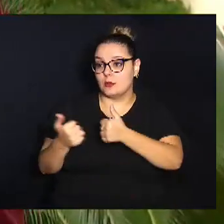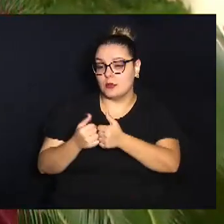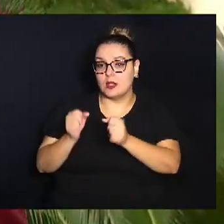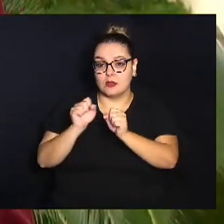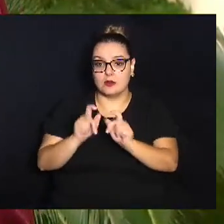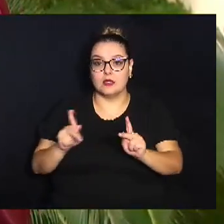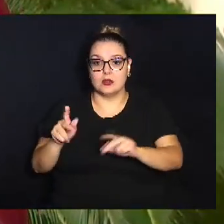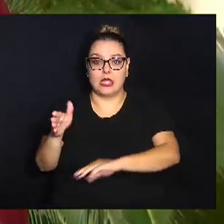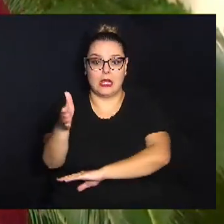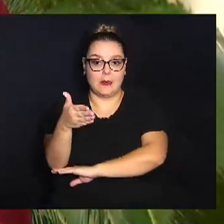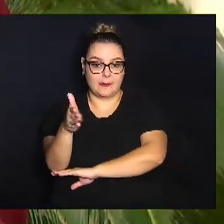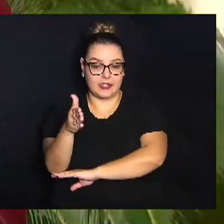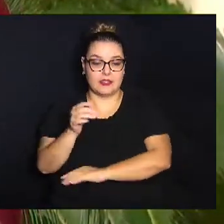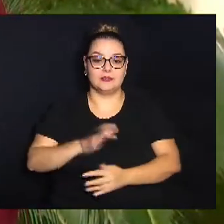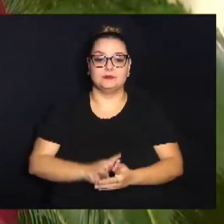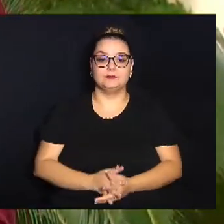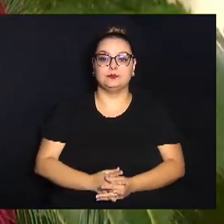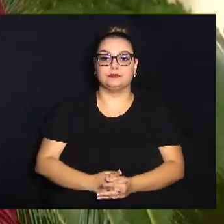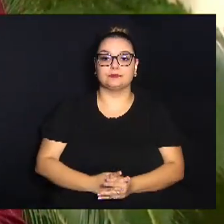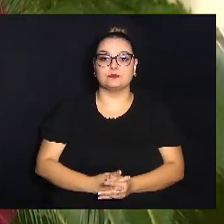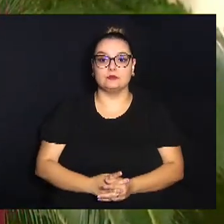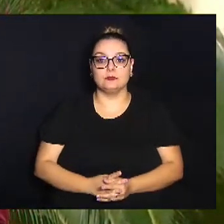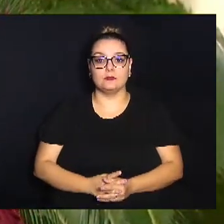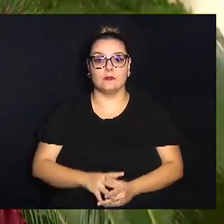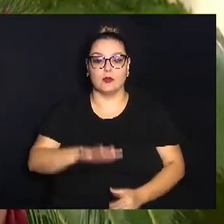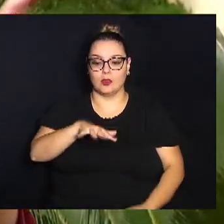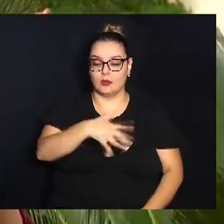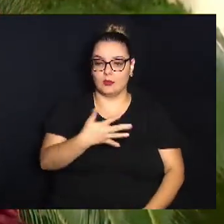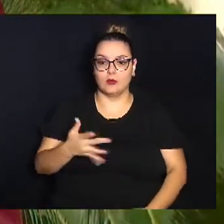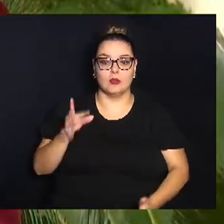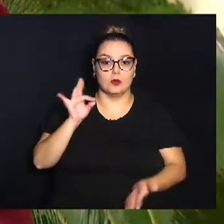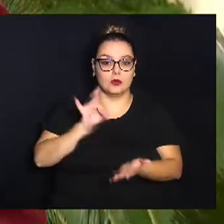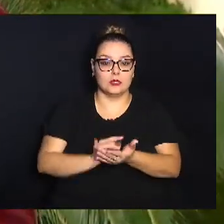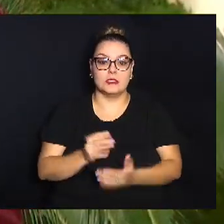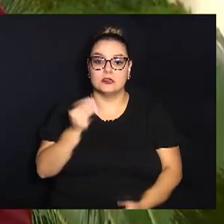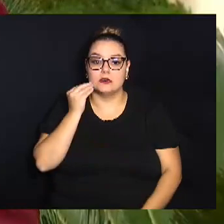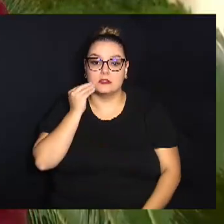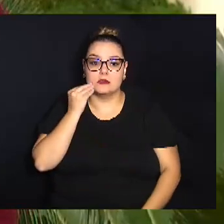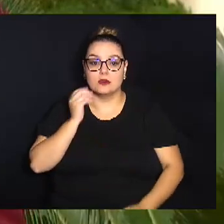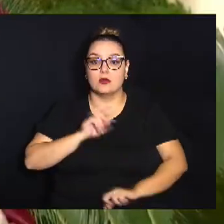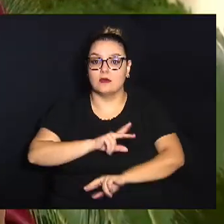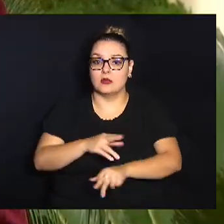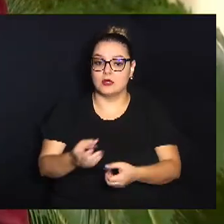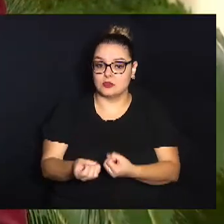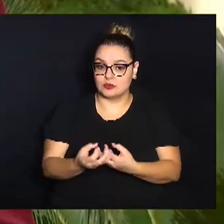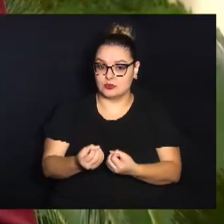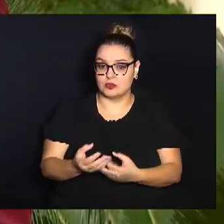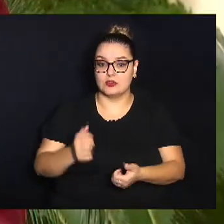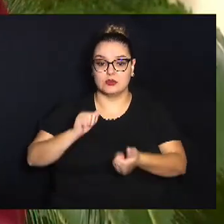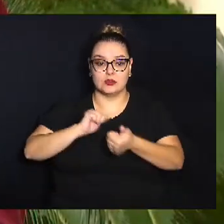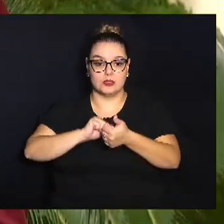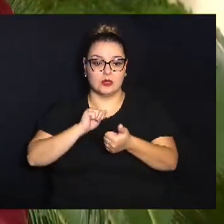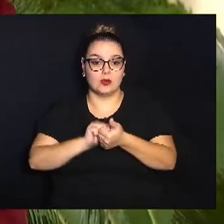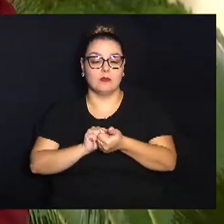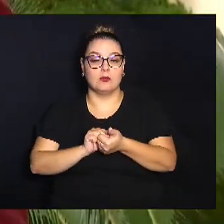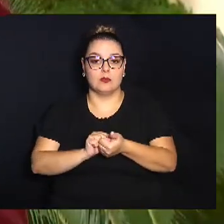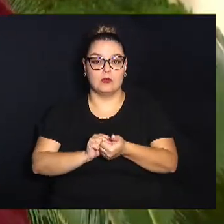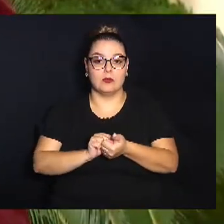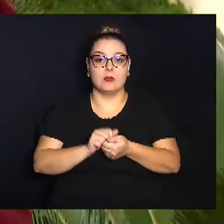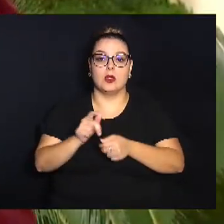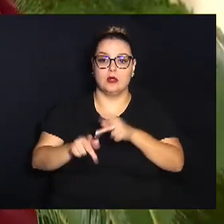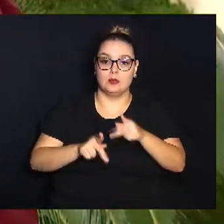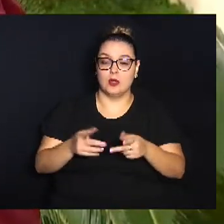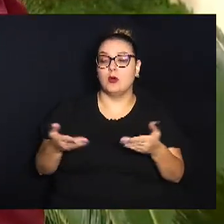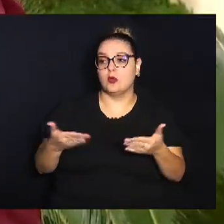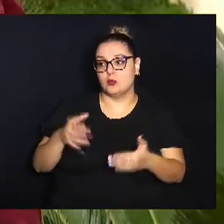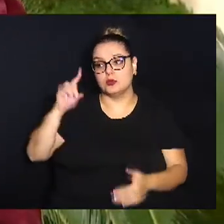Parque das Bandeiras. A gente tem um calendário sempre com eles de tentar passar o máximo de informação de qualidade, né, para a população. E hoje, um